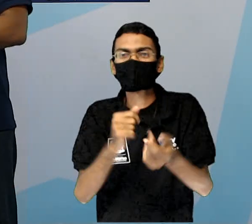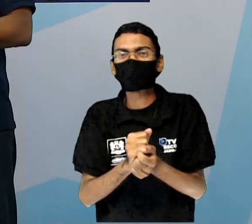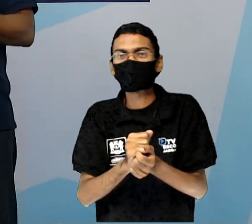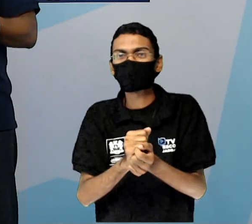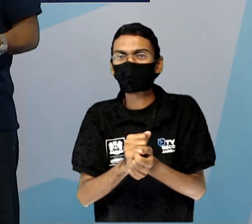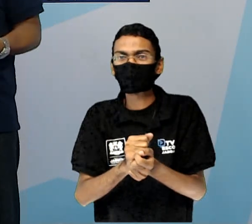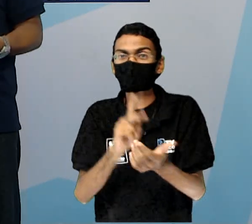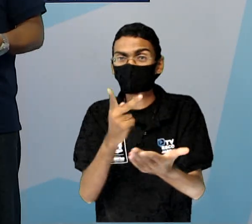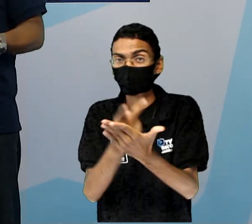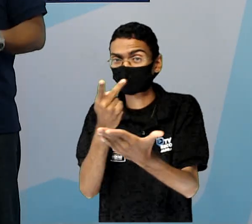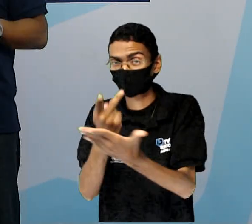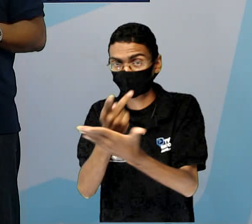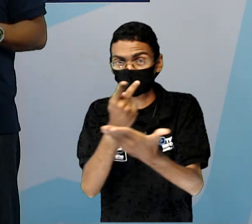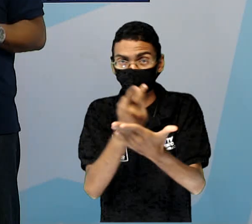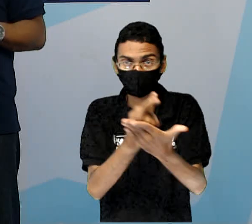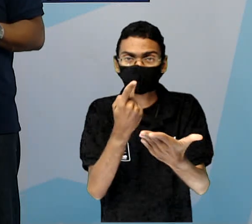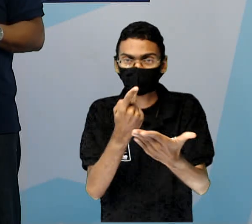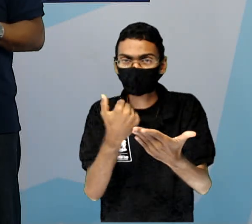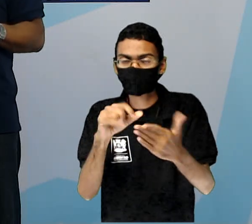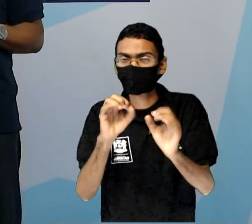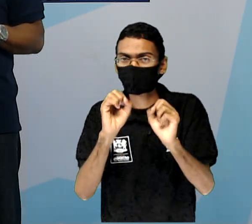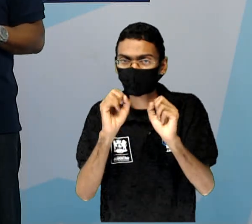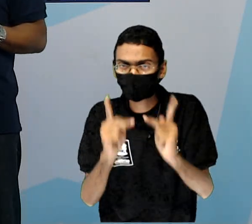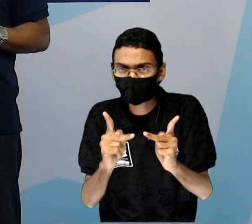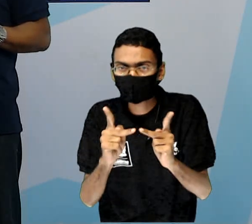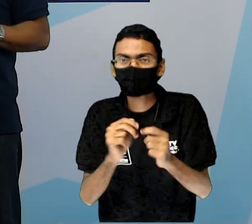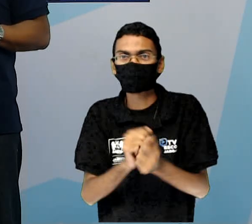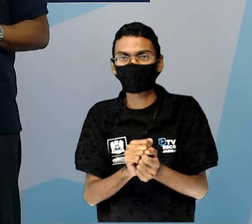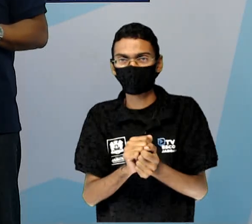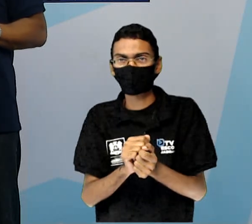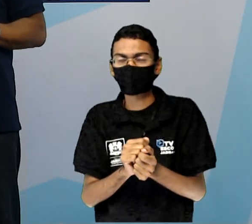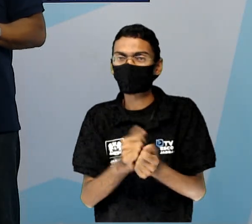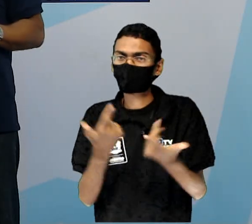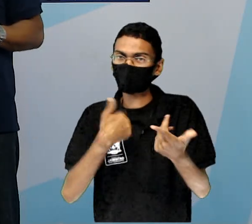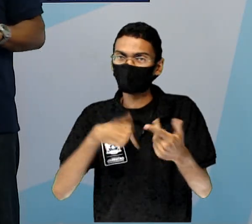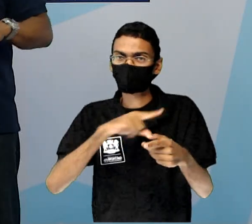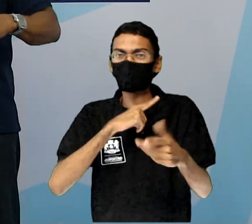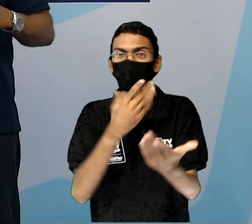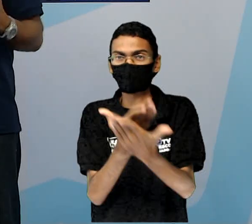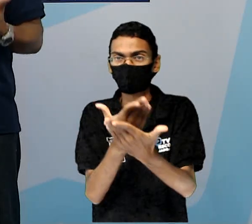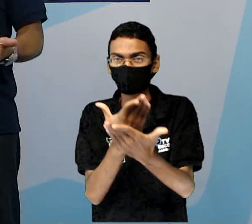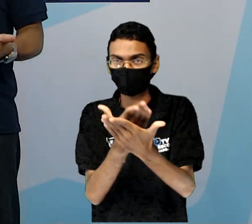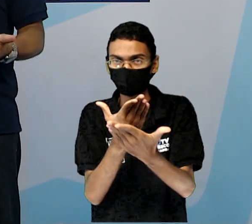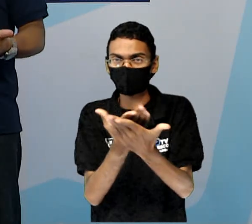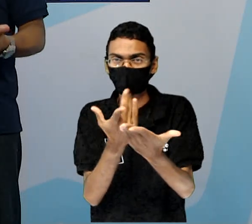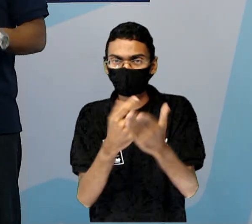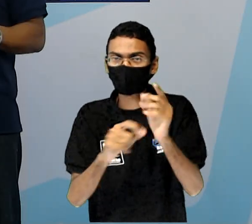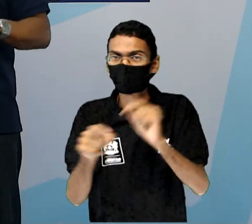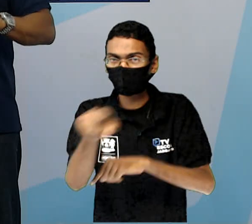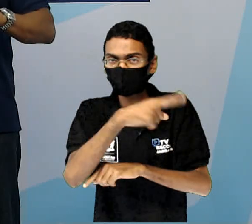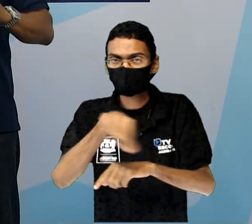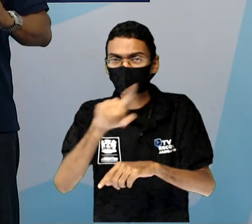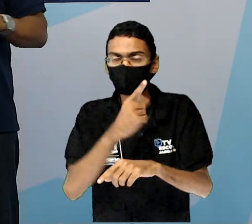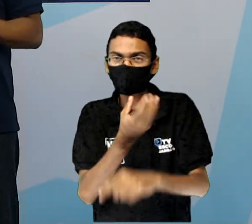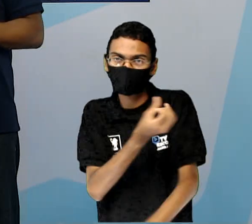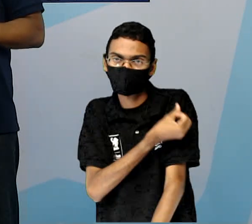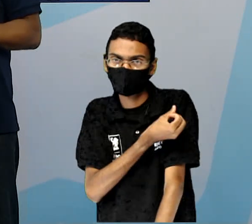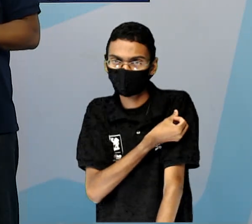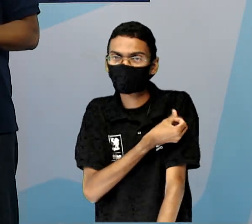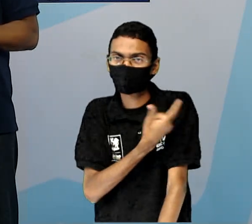exemplo, planalto, planície, né, e depressão, e também no caso de montanhas, cada uma delas tem uma